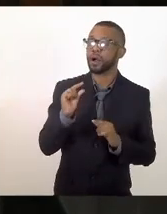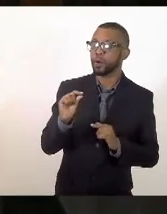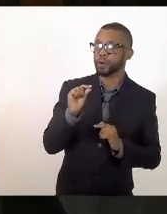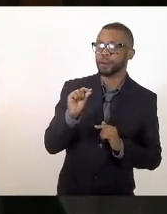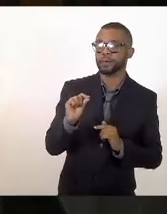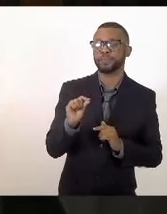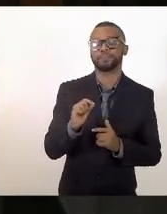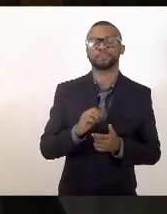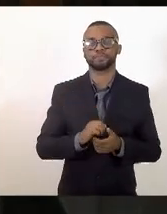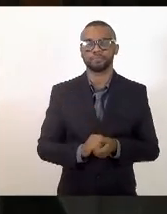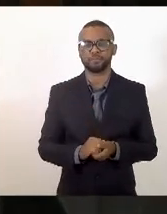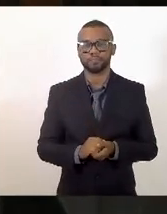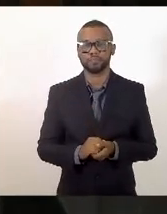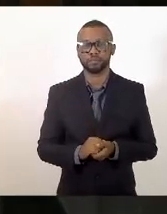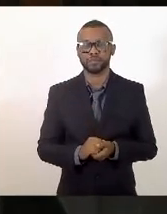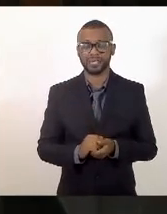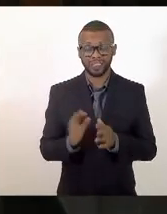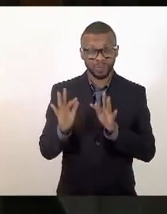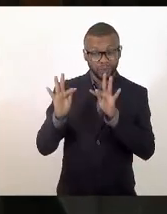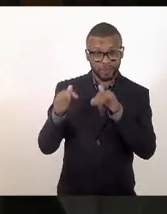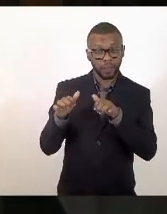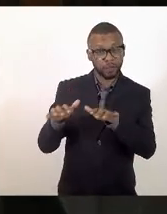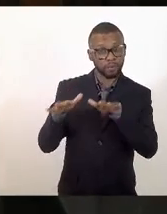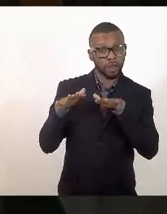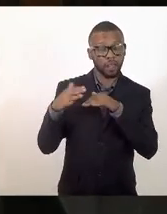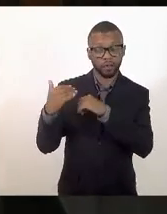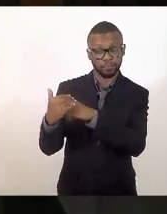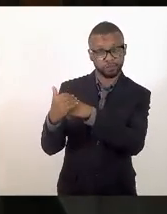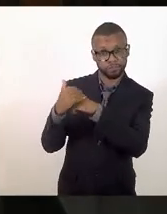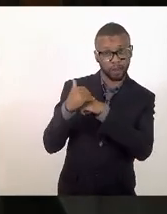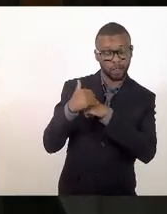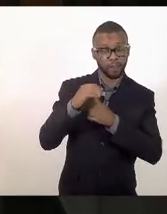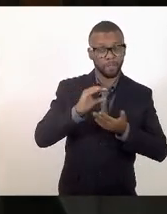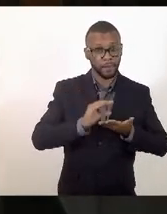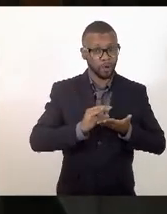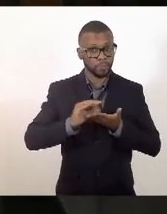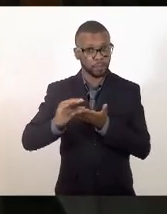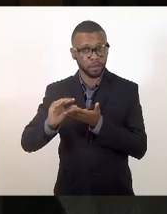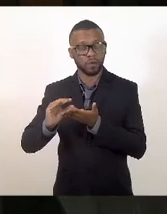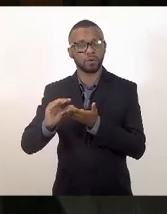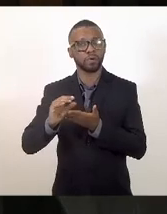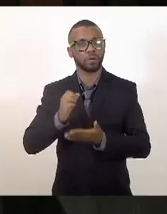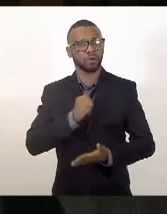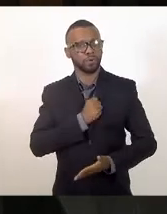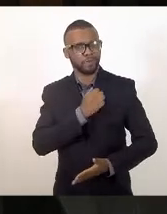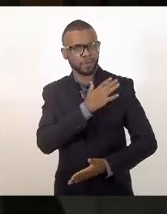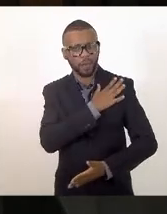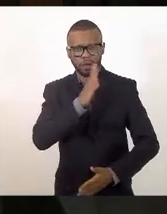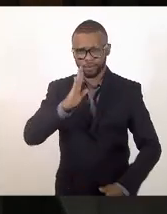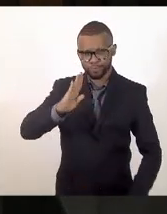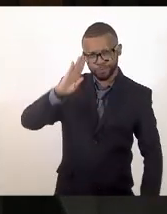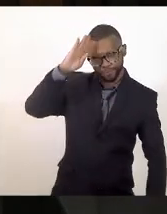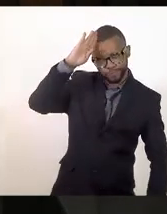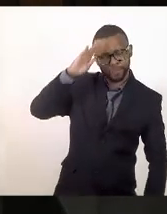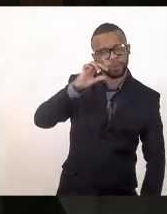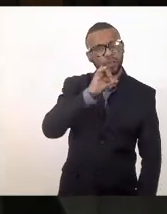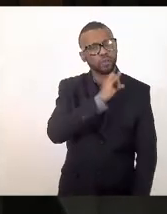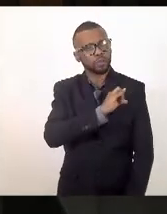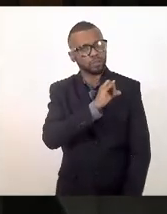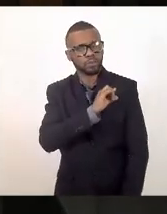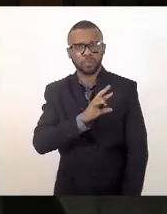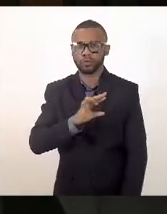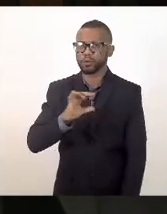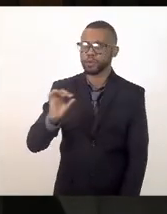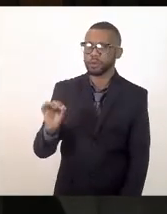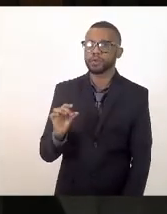hoje, logo ao final da sessão, fui procurado por uma comissão de oficiais do Corpo de Bombeiros Militar do Estado do Rio de Janeiro,